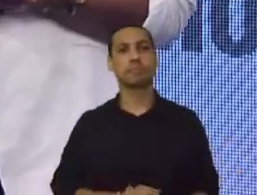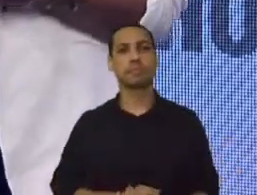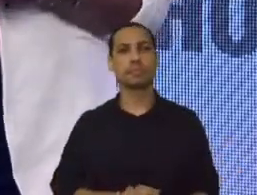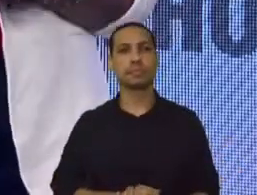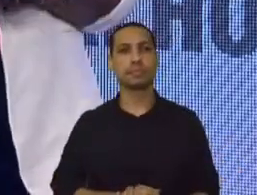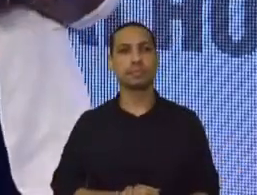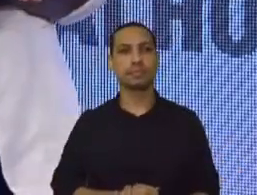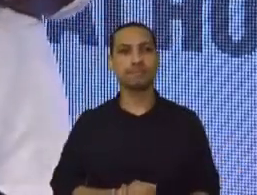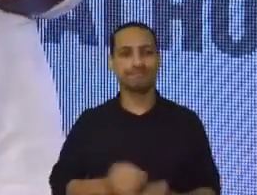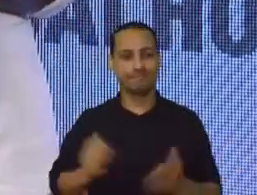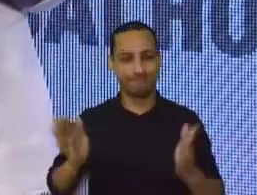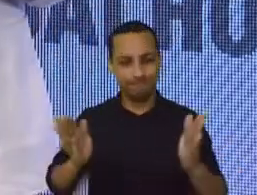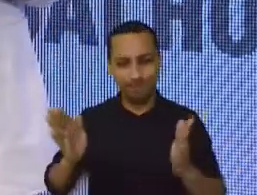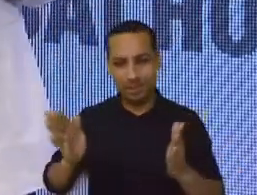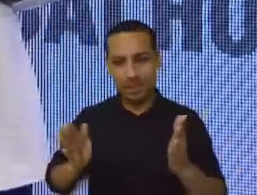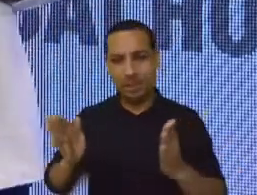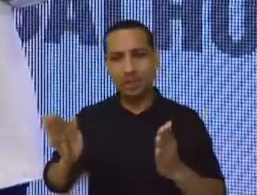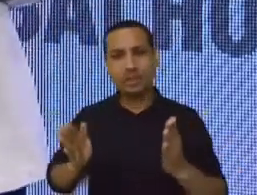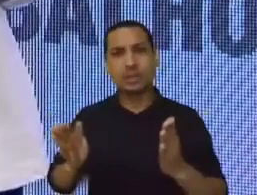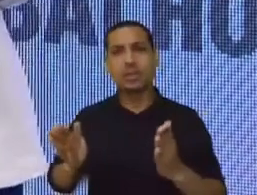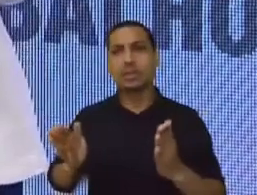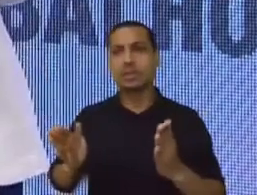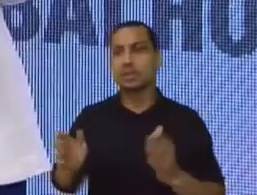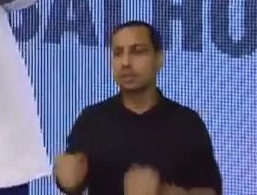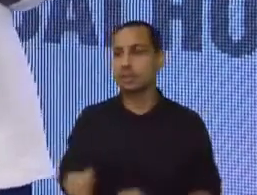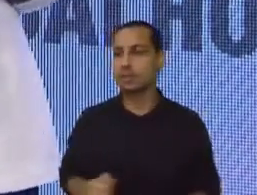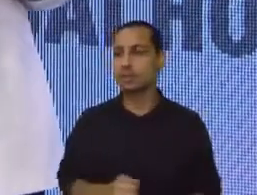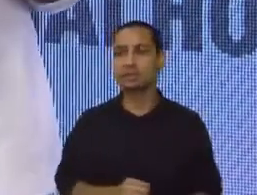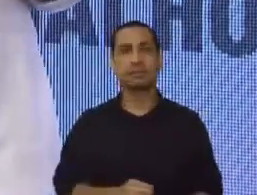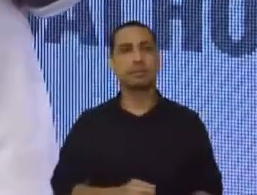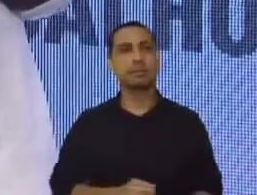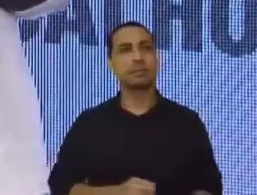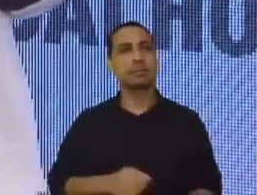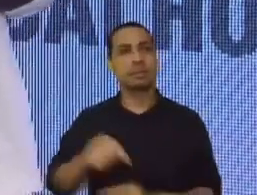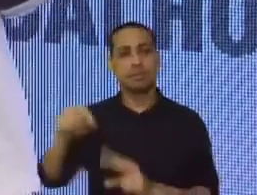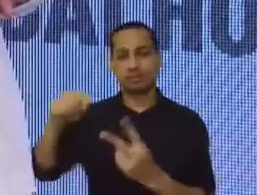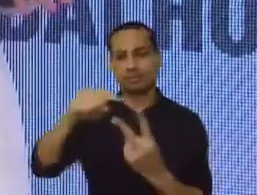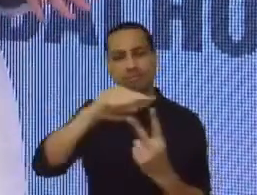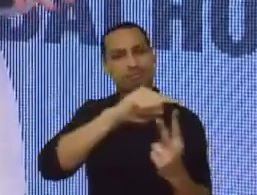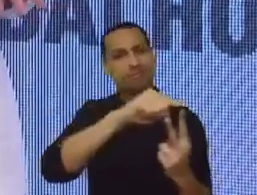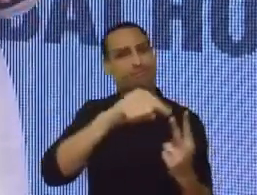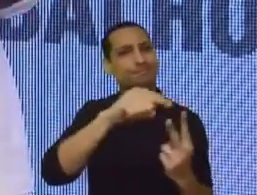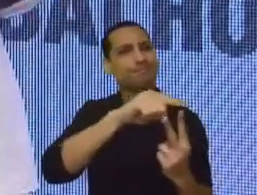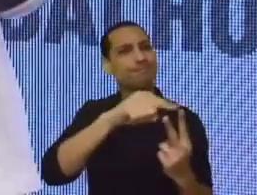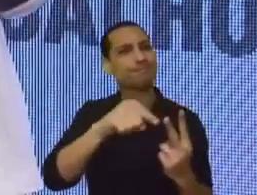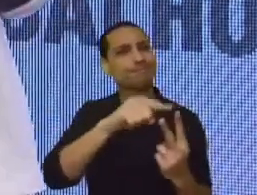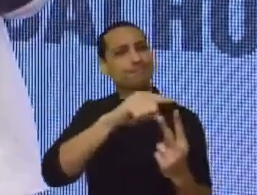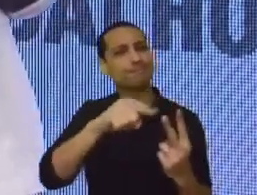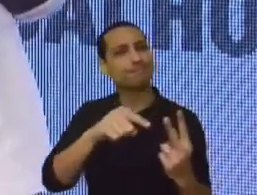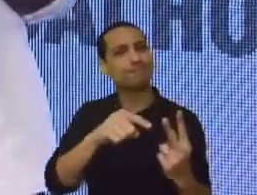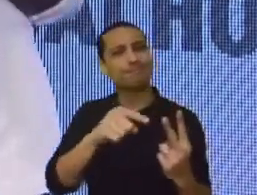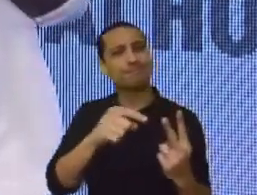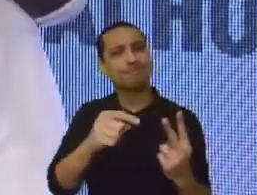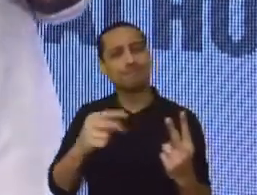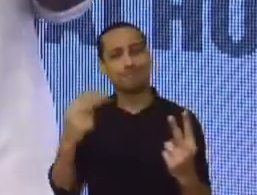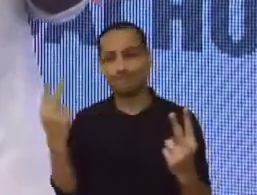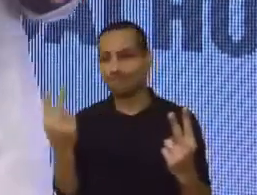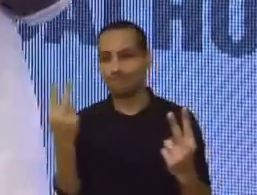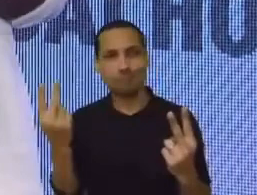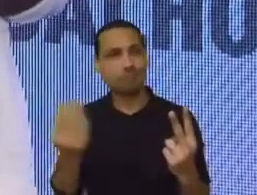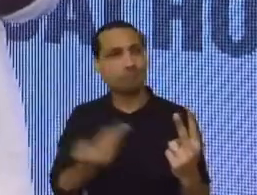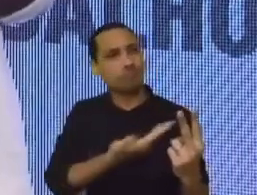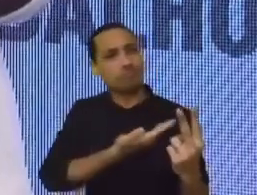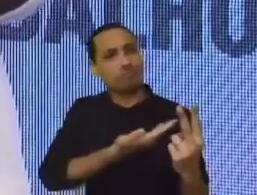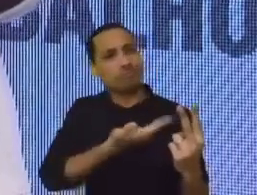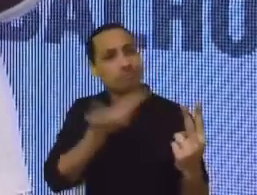valorosos companheiros. Como uma singela, mas importante homenagem a esses dois ex-presidentes que, com sua prática